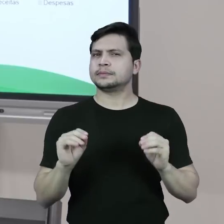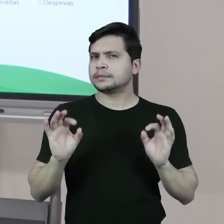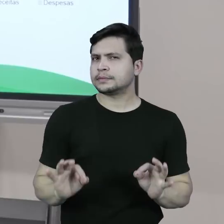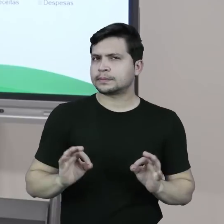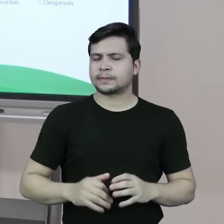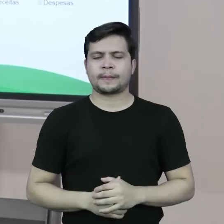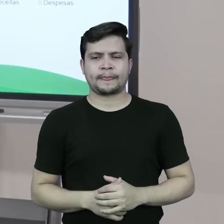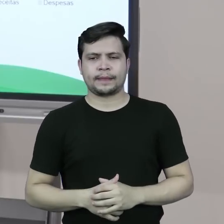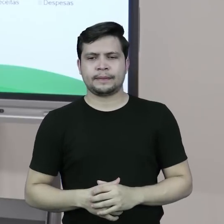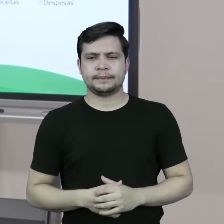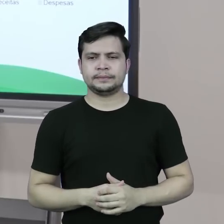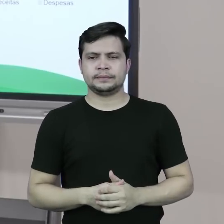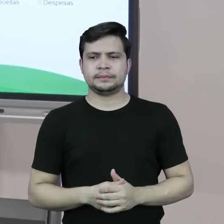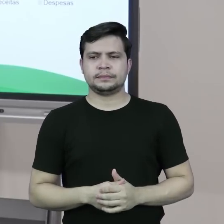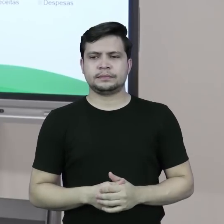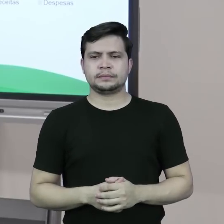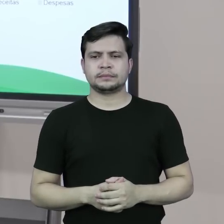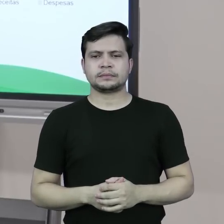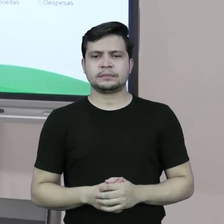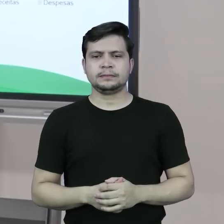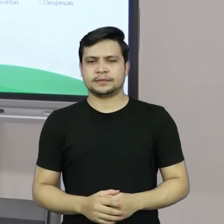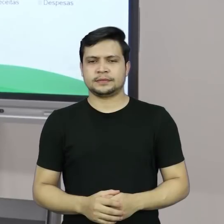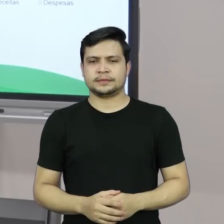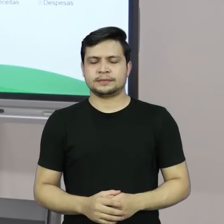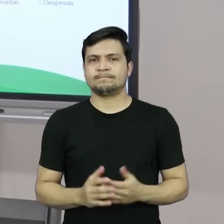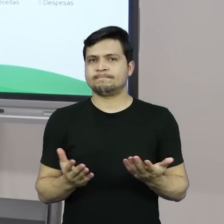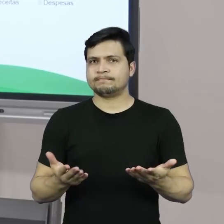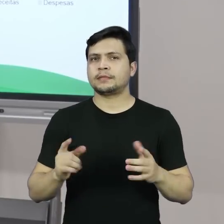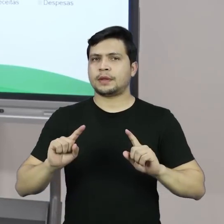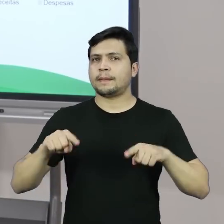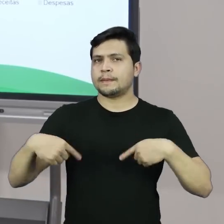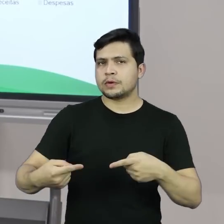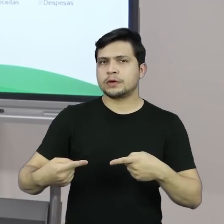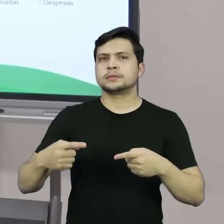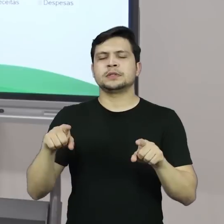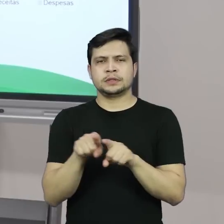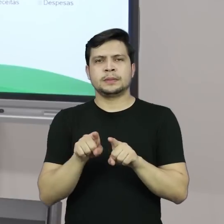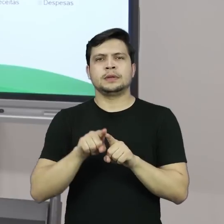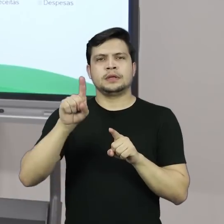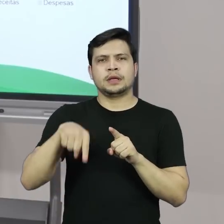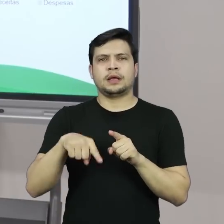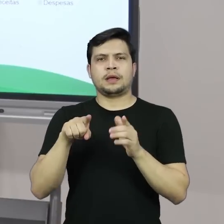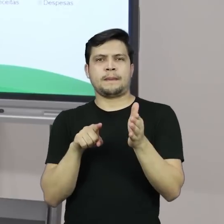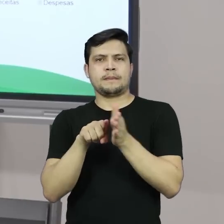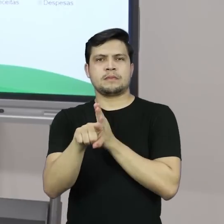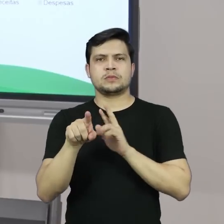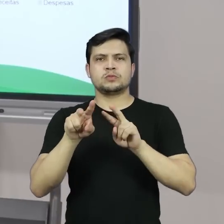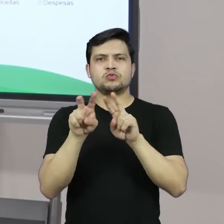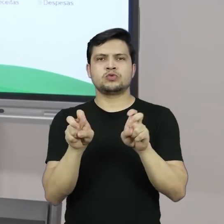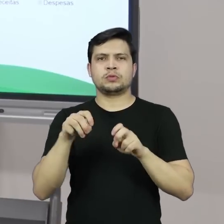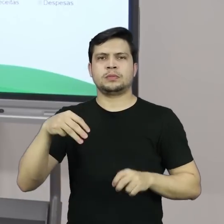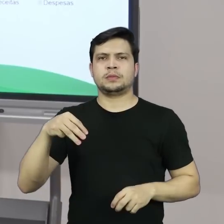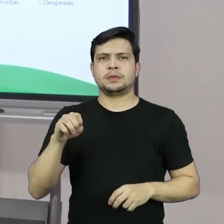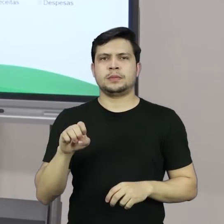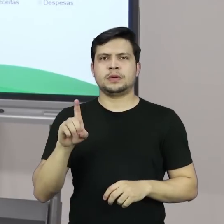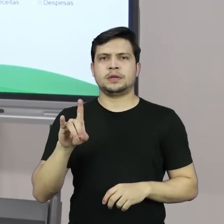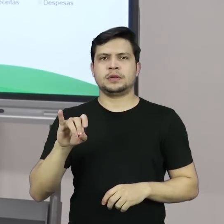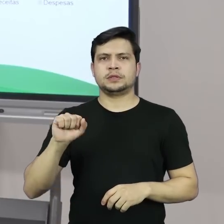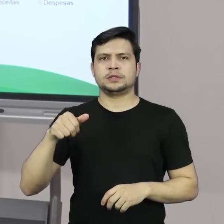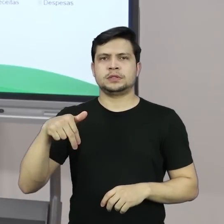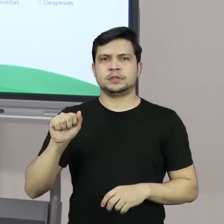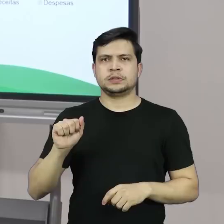for ímpar, o número que eu estou querendo é o que está na posição N mais 1 sobre 2. Como